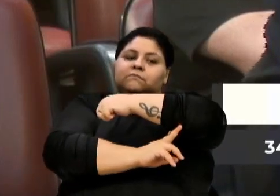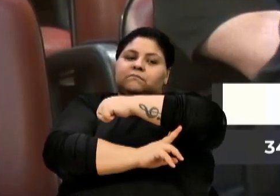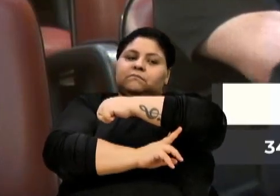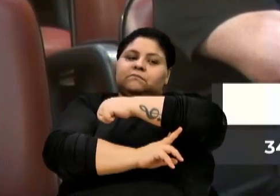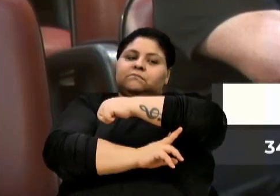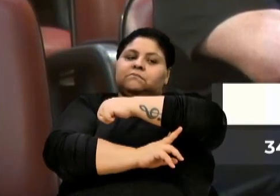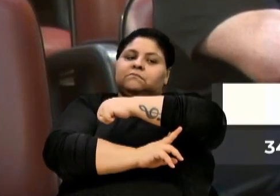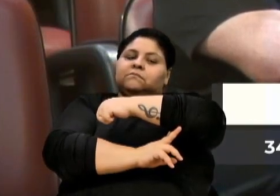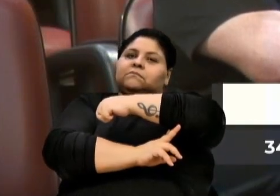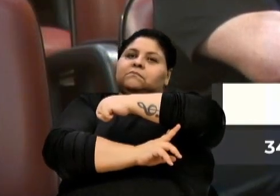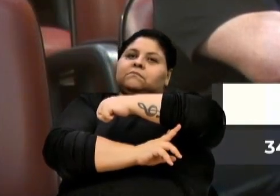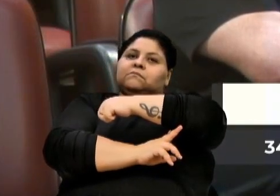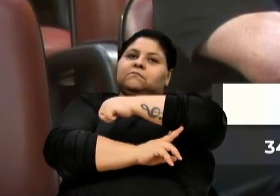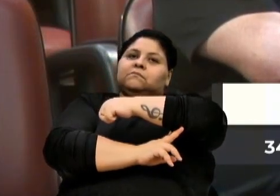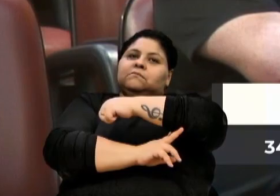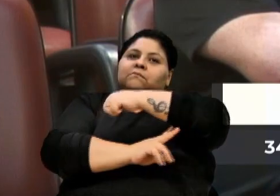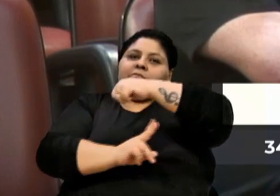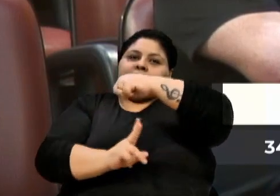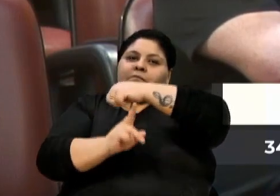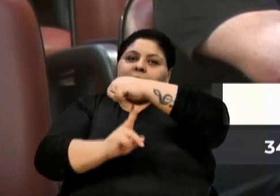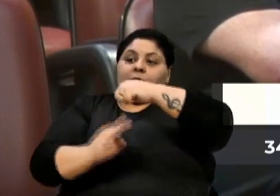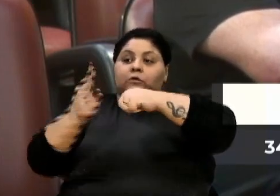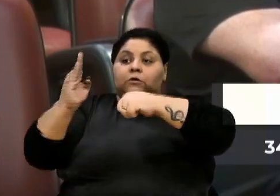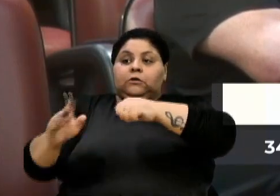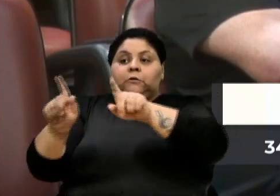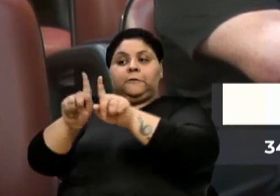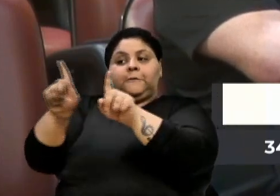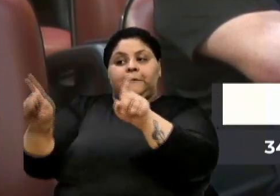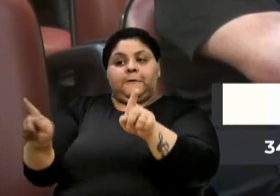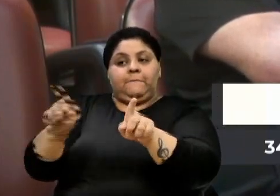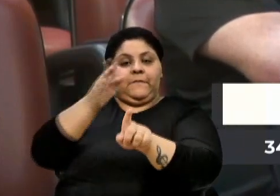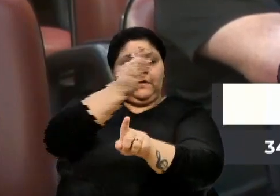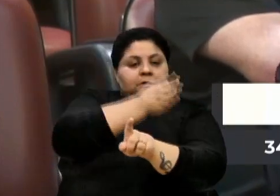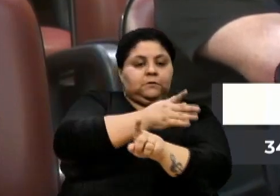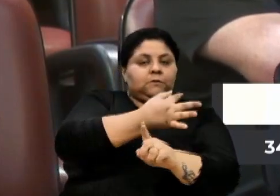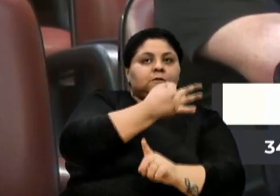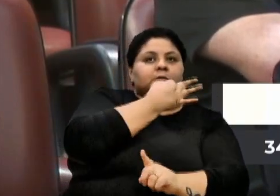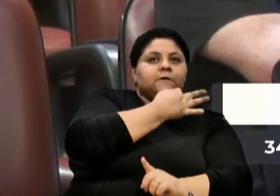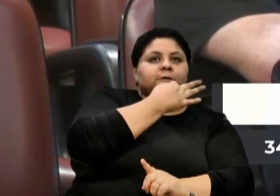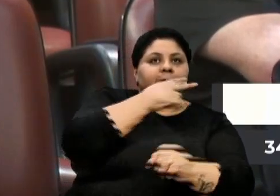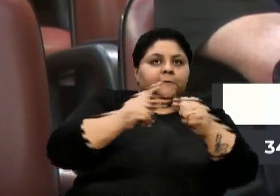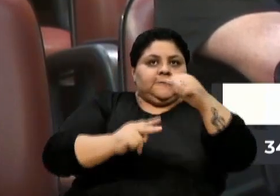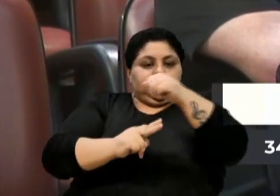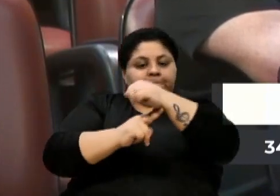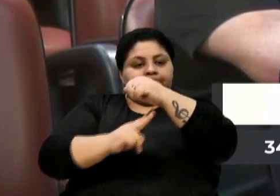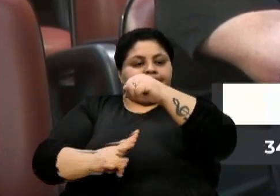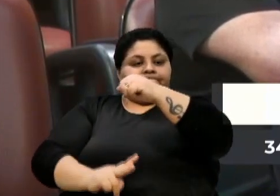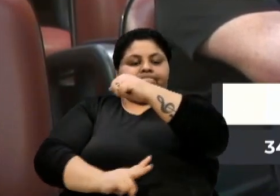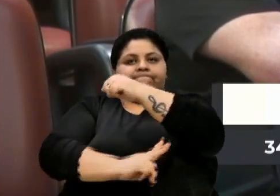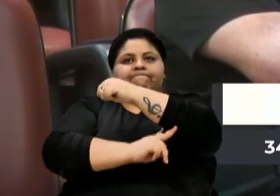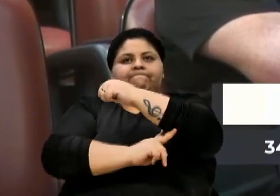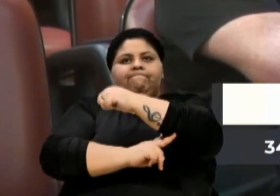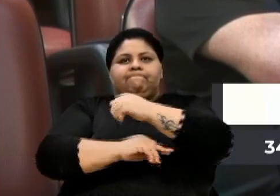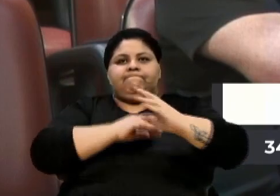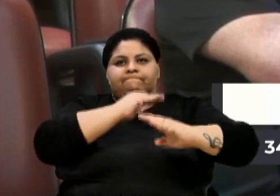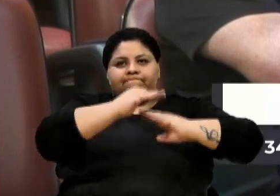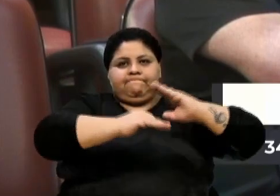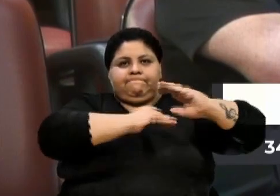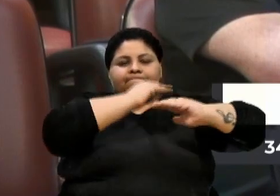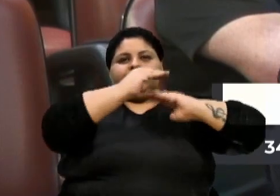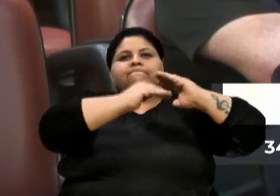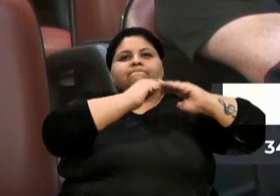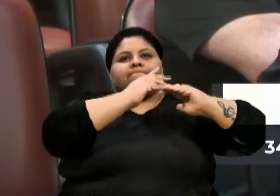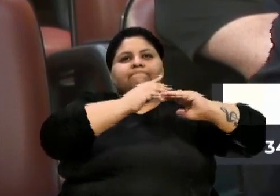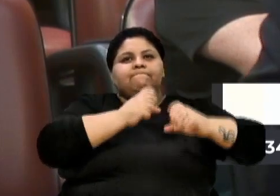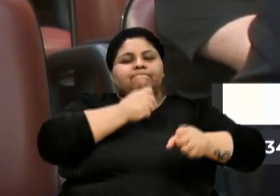aqui entre Gramado e Caxias do Sul. E a Ponte do Raposo ela foi construída com uma estrutura de ferro